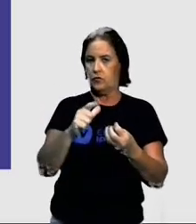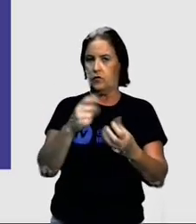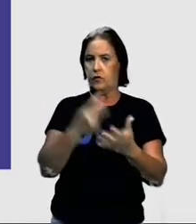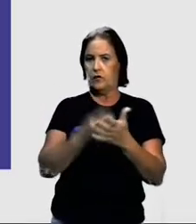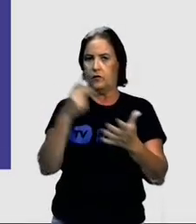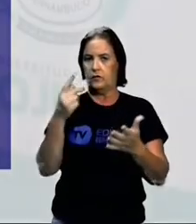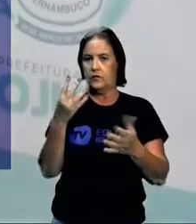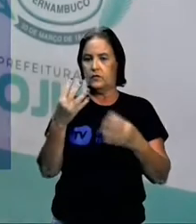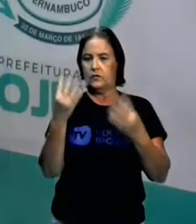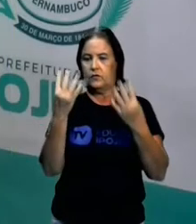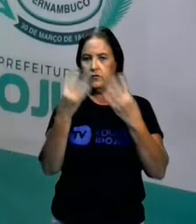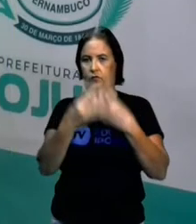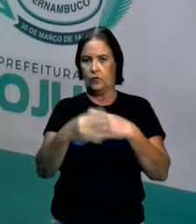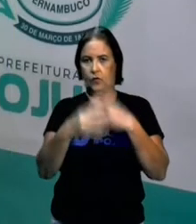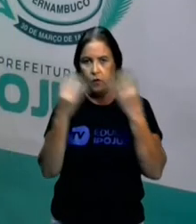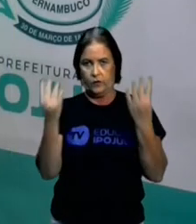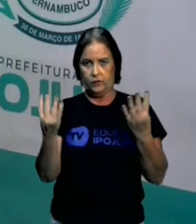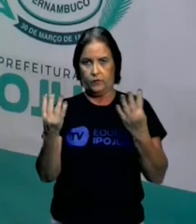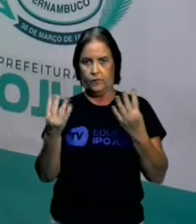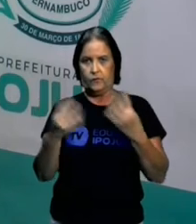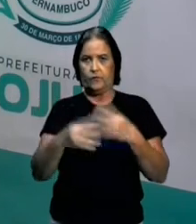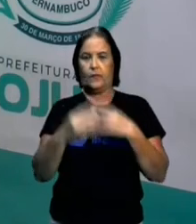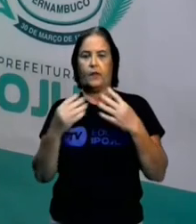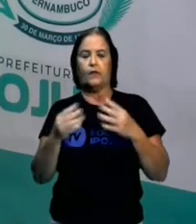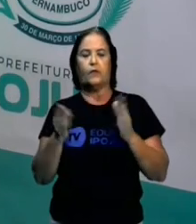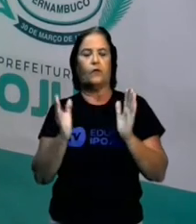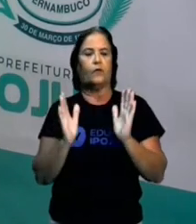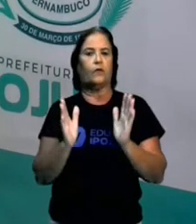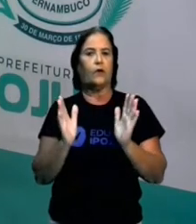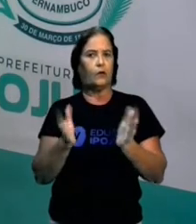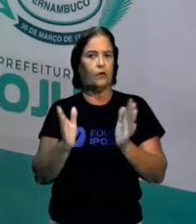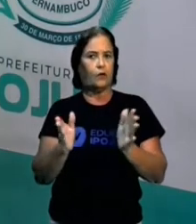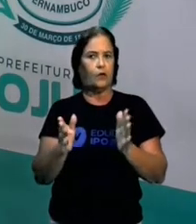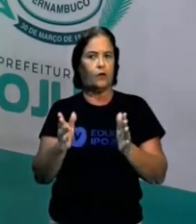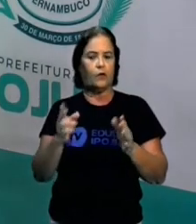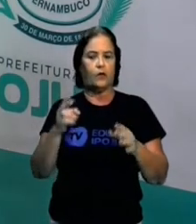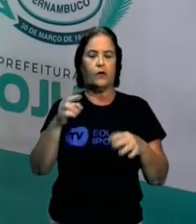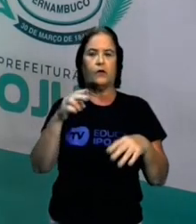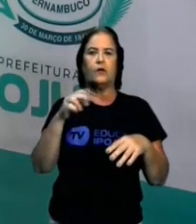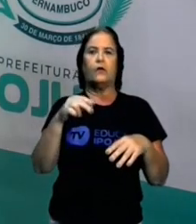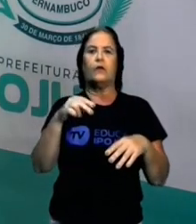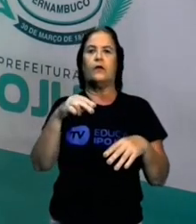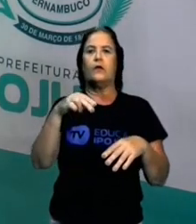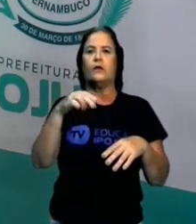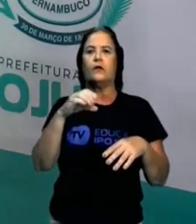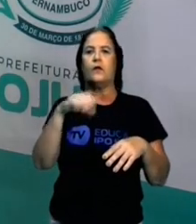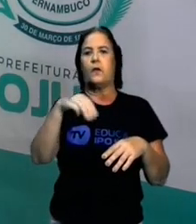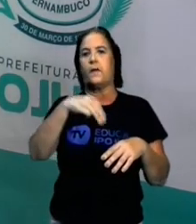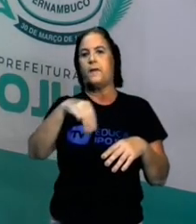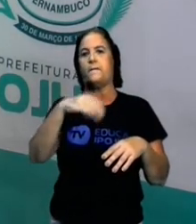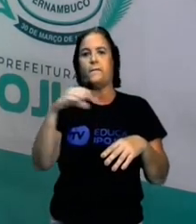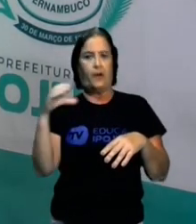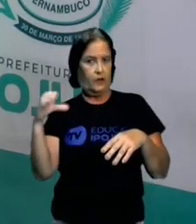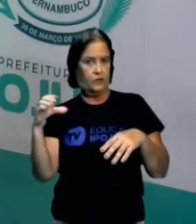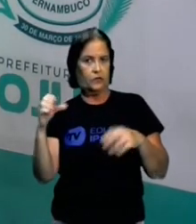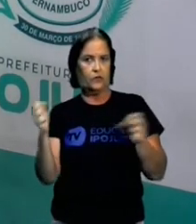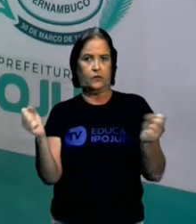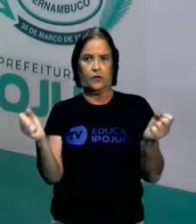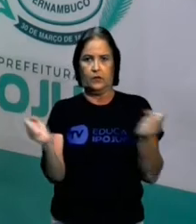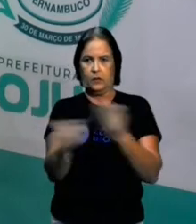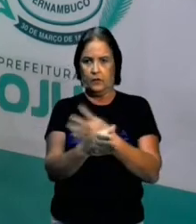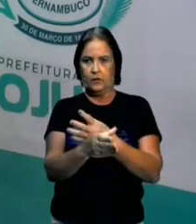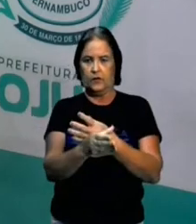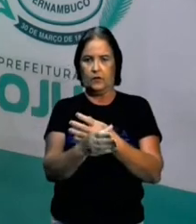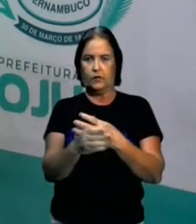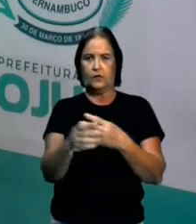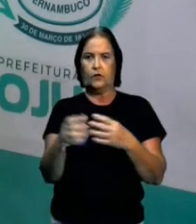4 estações. Por exemplo, nós agora no mês de março Estamos encerrando o verão e no mês